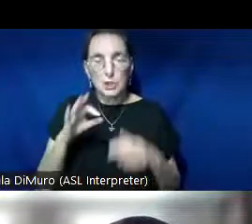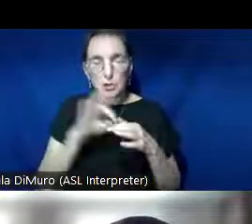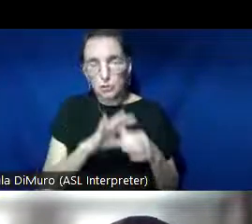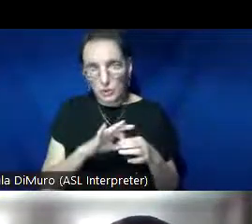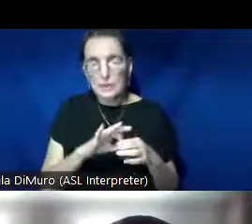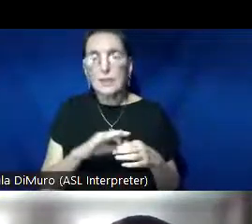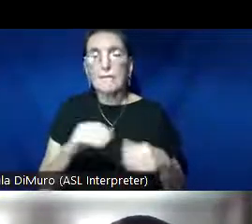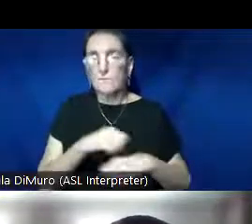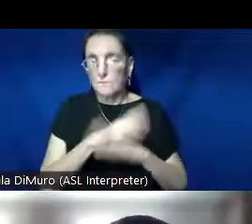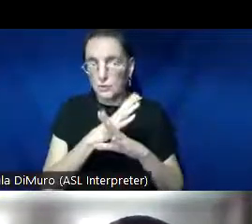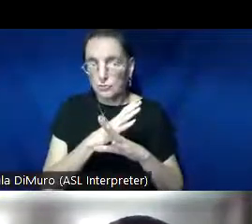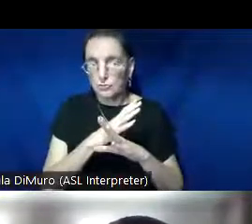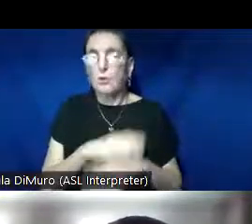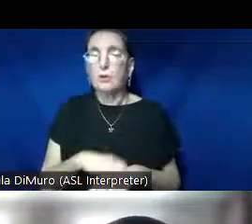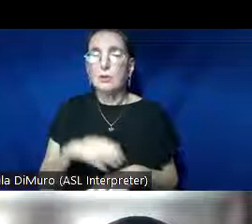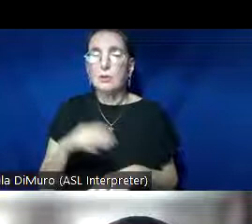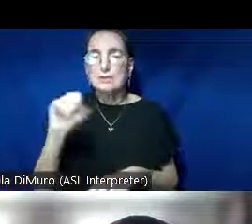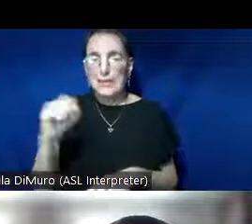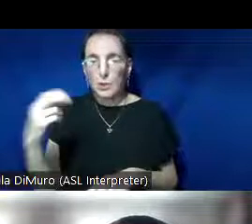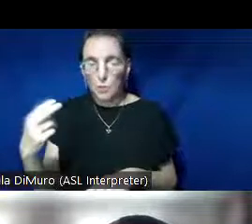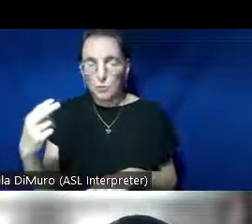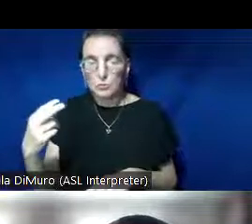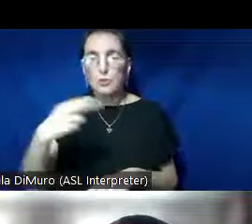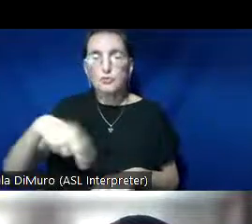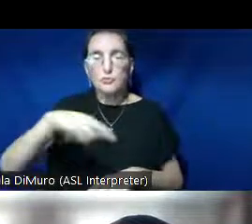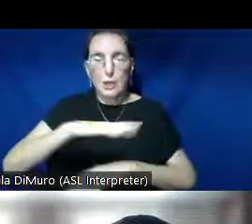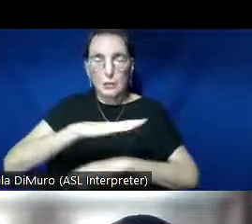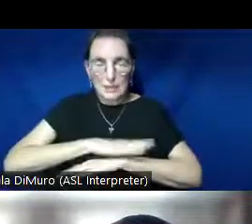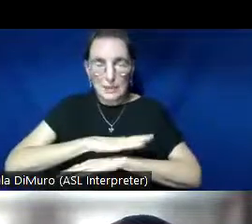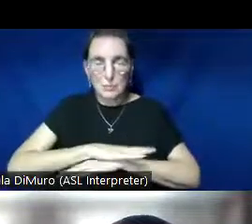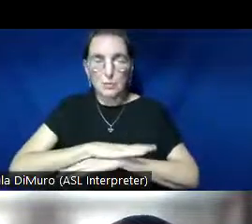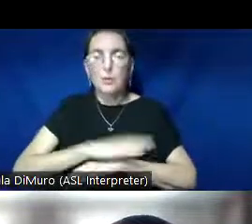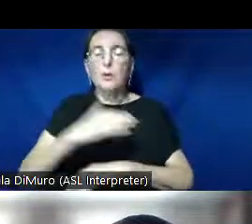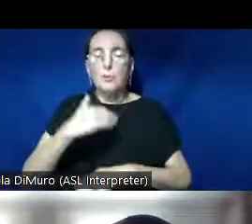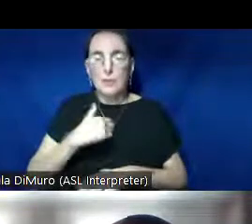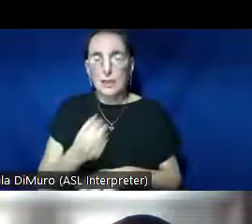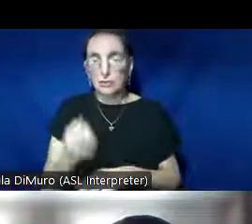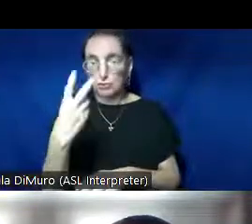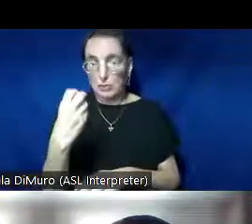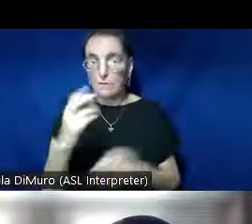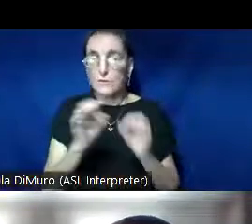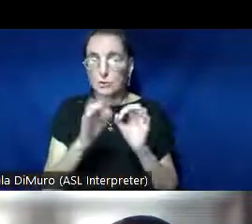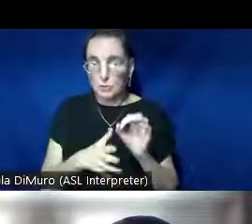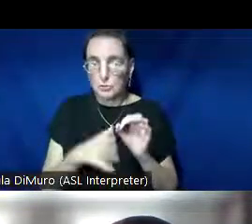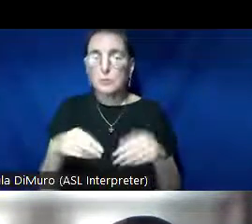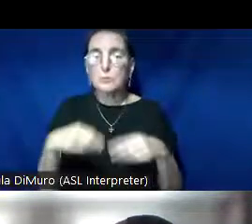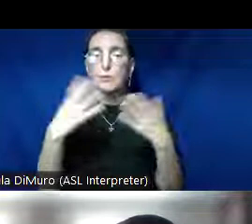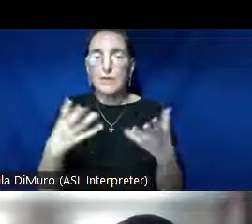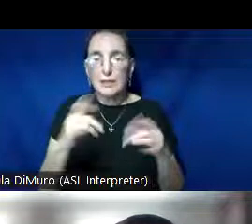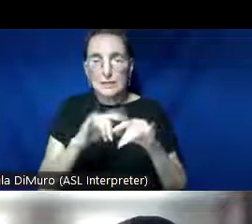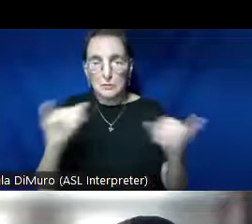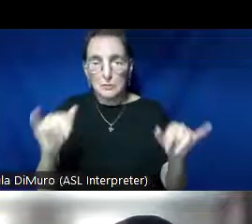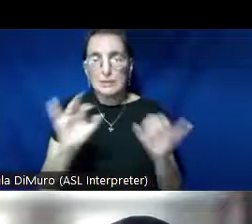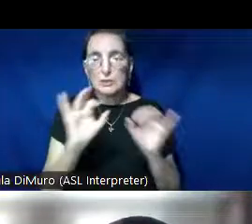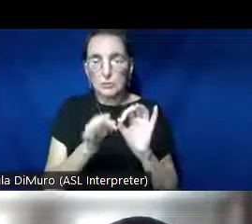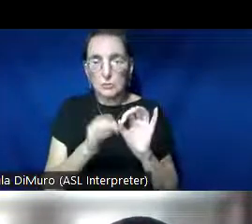2022, na fase mesa redonda, com intérpretes presente para providenciar